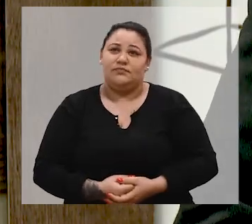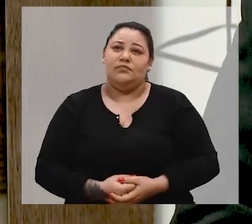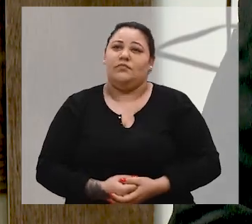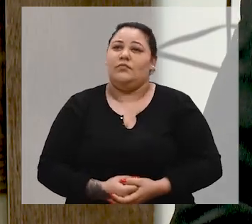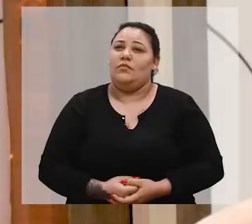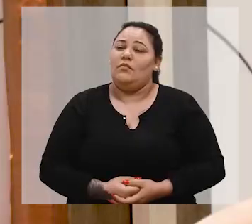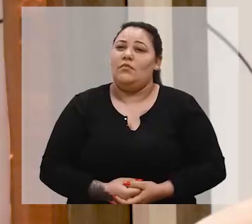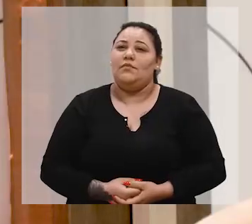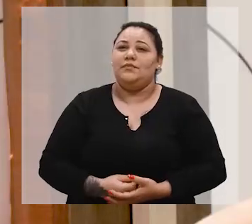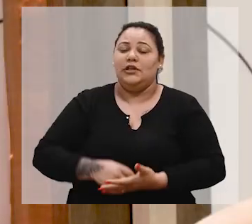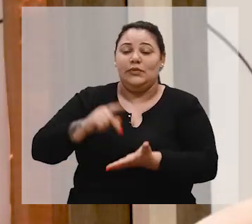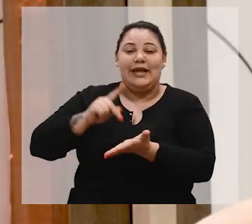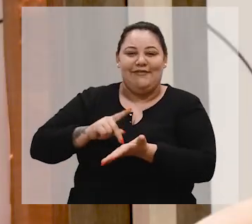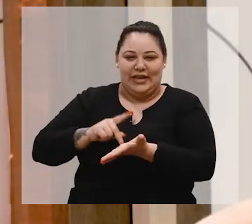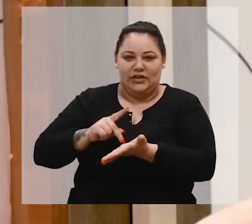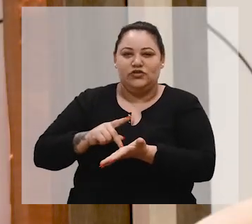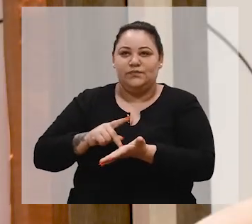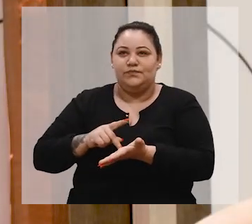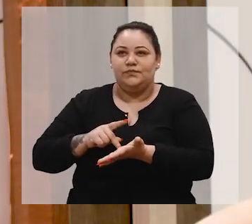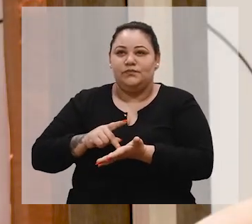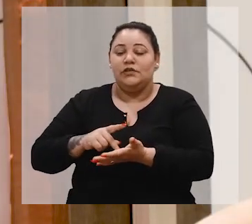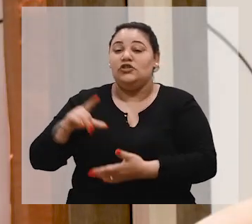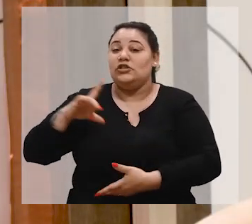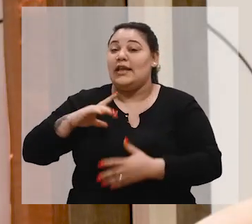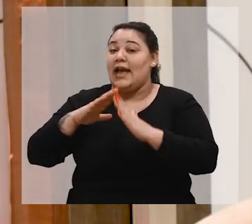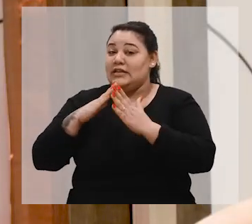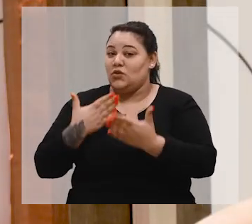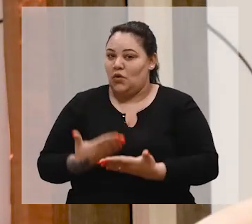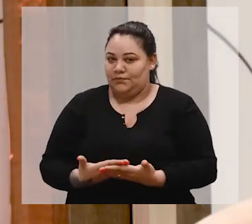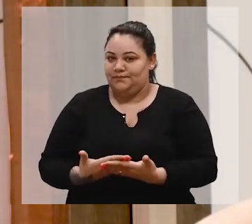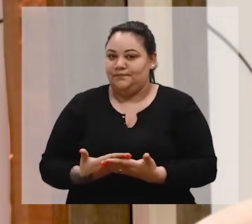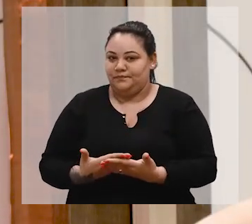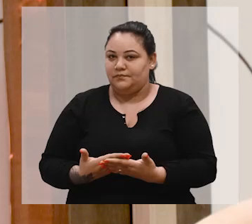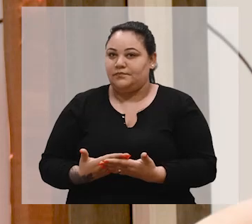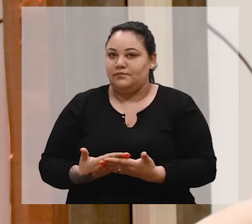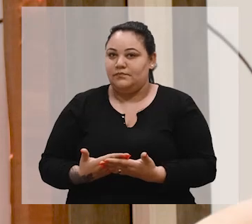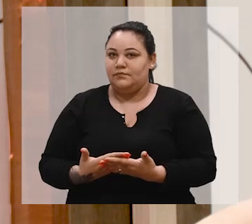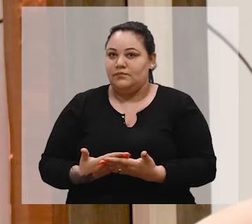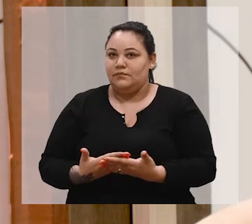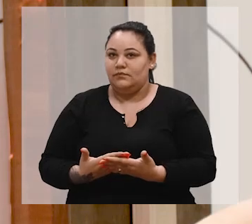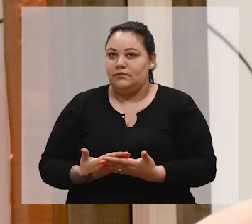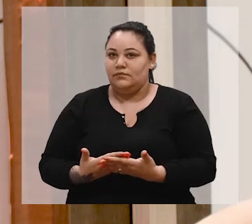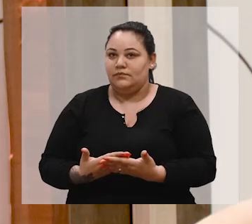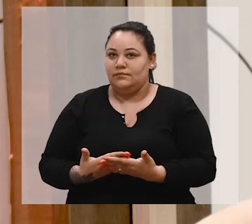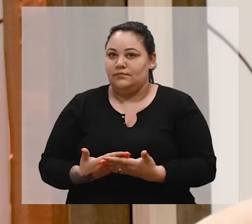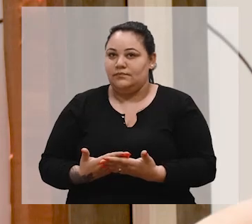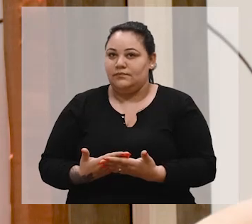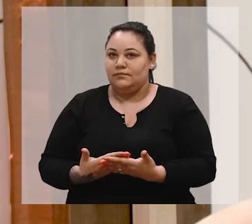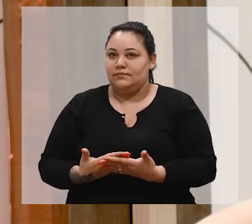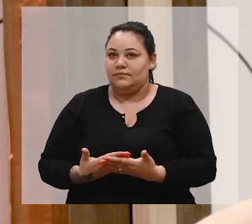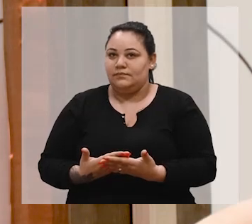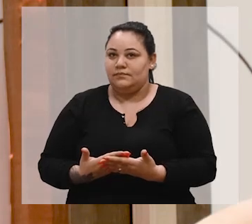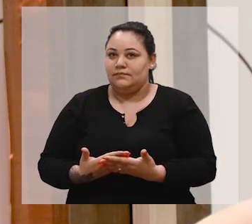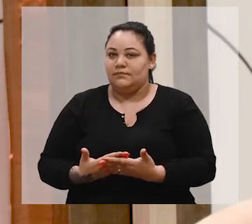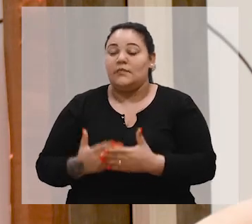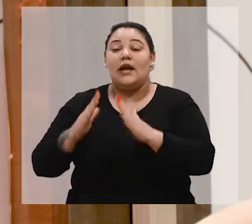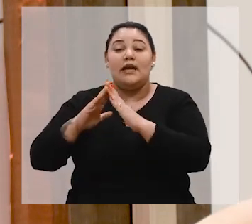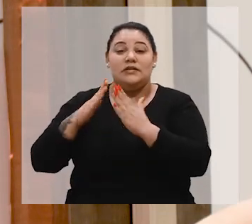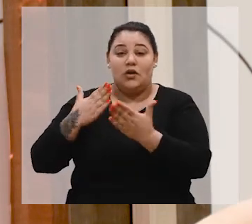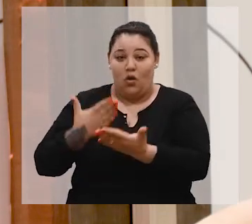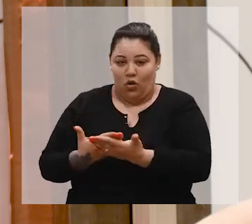aconteceu? Então, na verdade, a gente tem a escola como uma porta